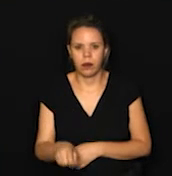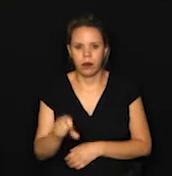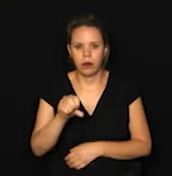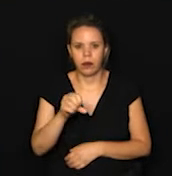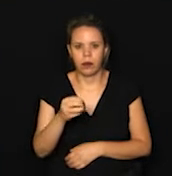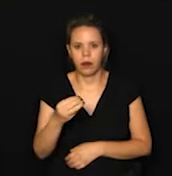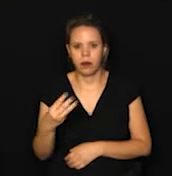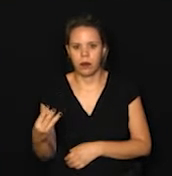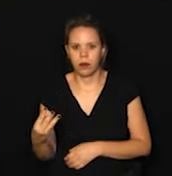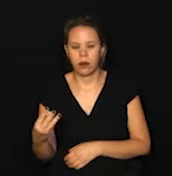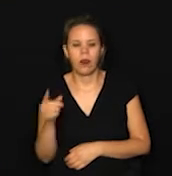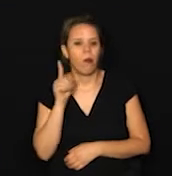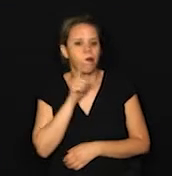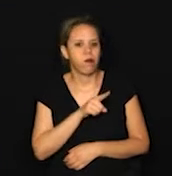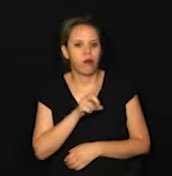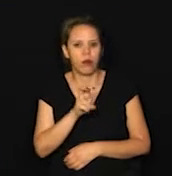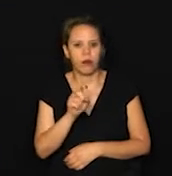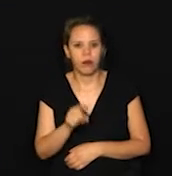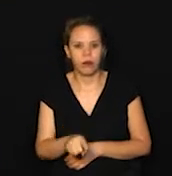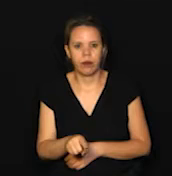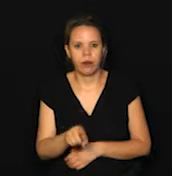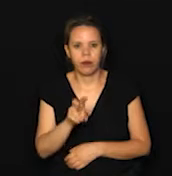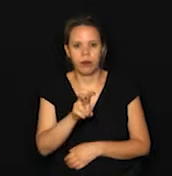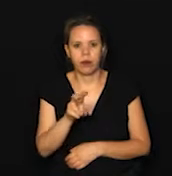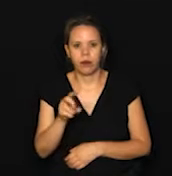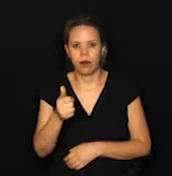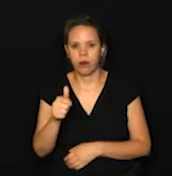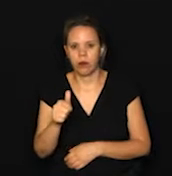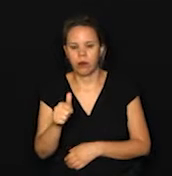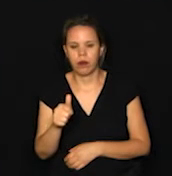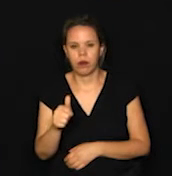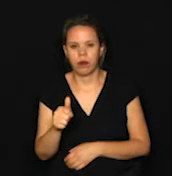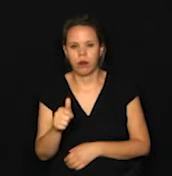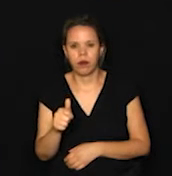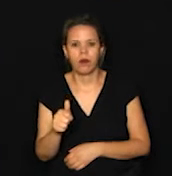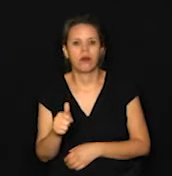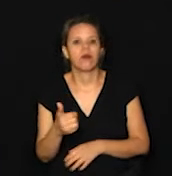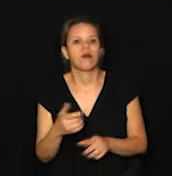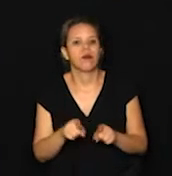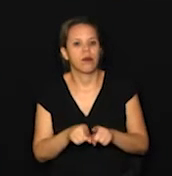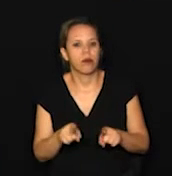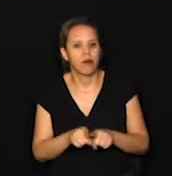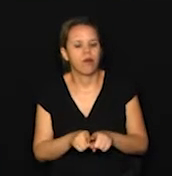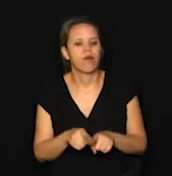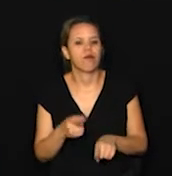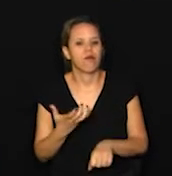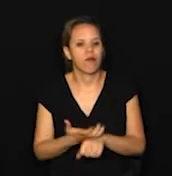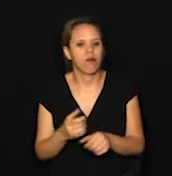5.903, Americana 5.511 e Santa Bárbara do Oeste com